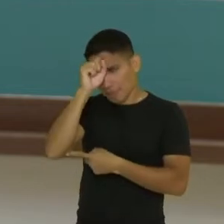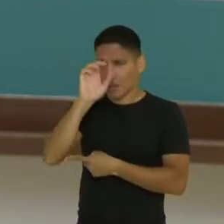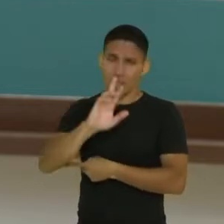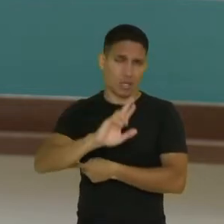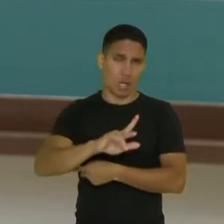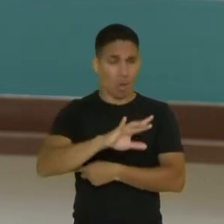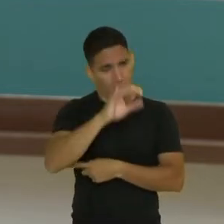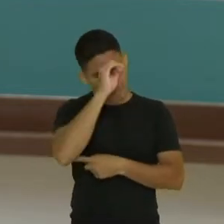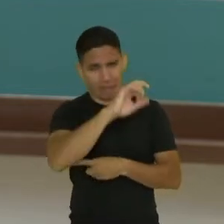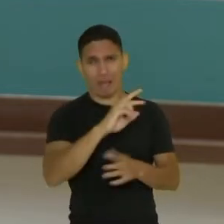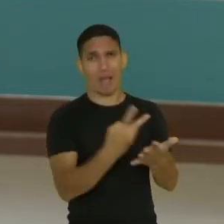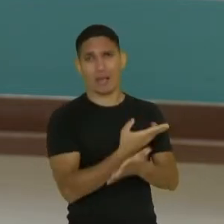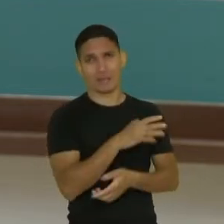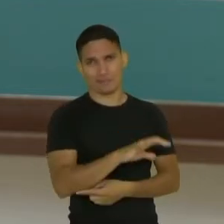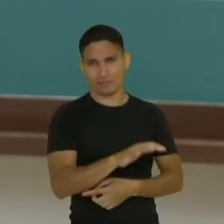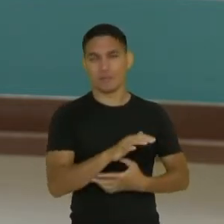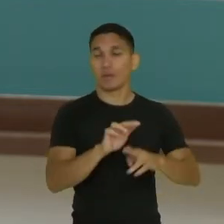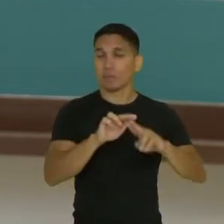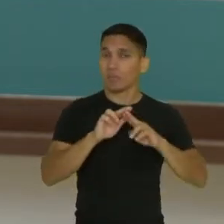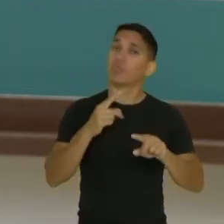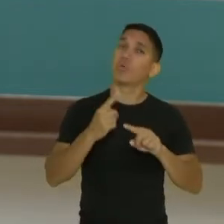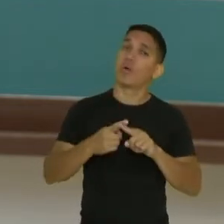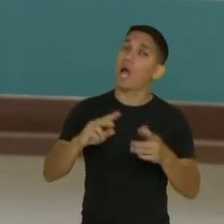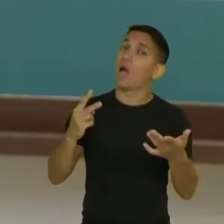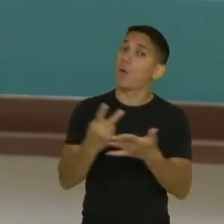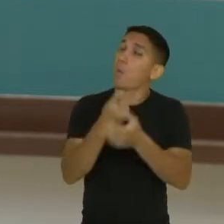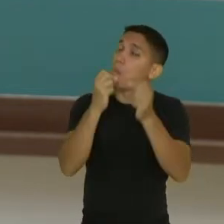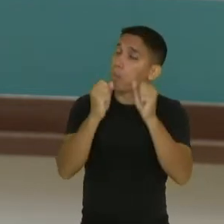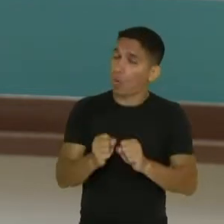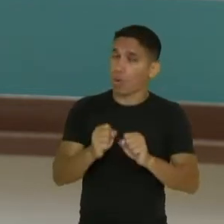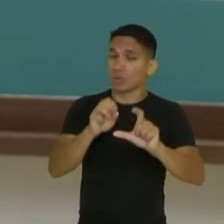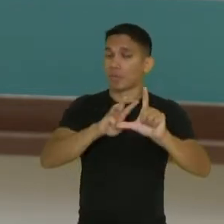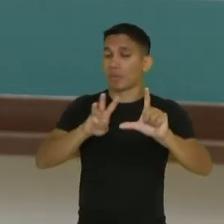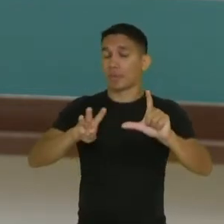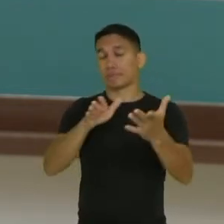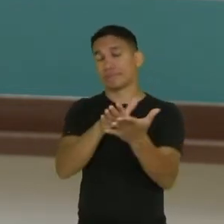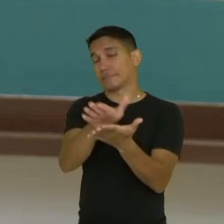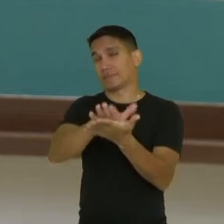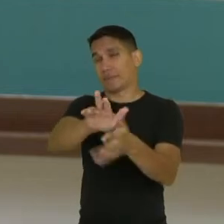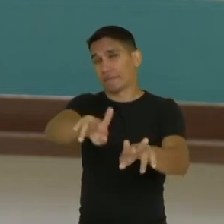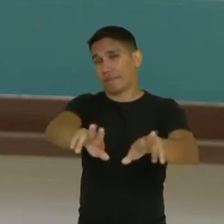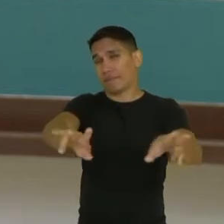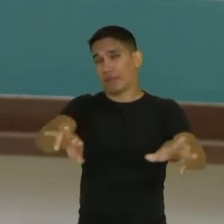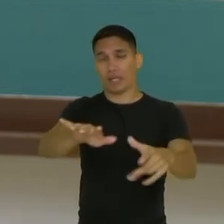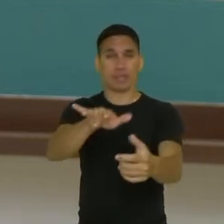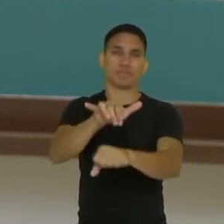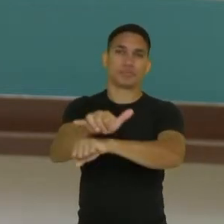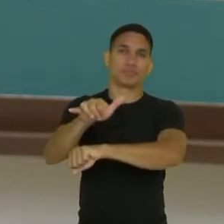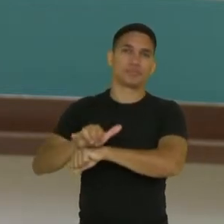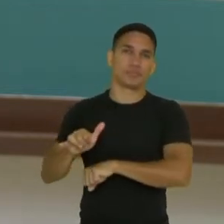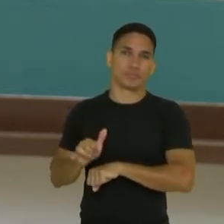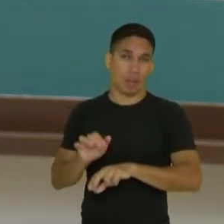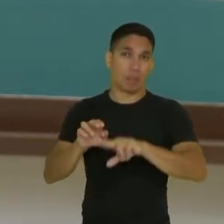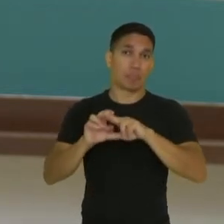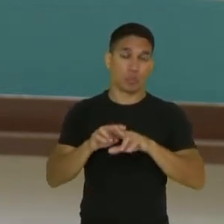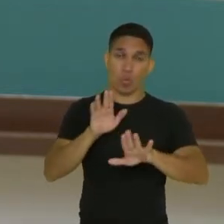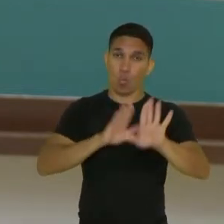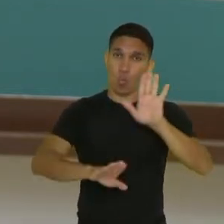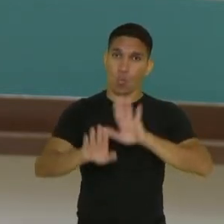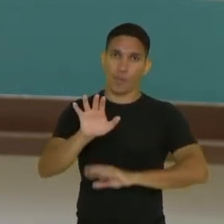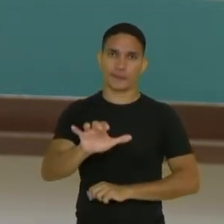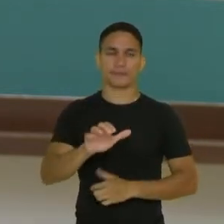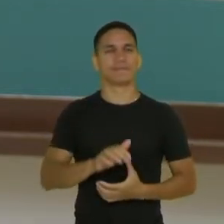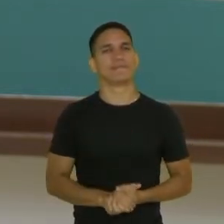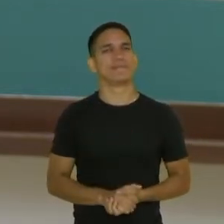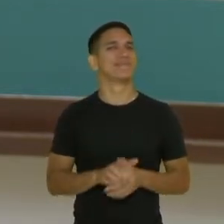que muitas coisas podem ser publicadas aí nos diversos ambientes virtuais. Então tem que tomar muito cuidado com isso, né? Então